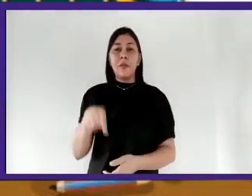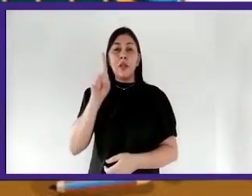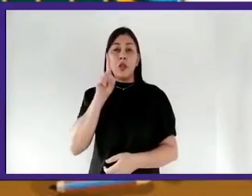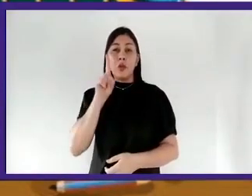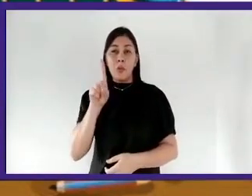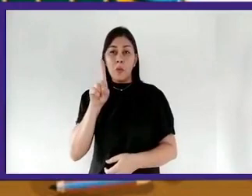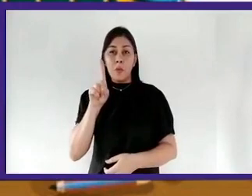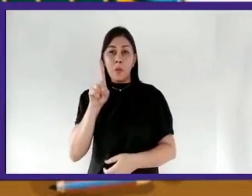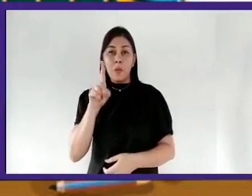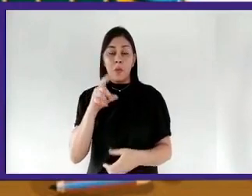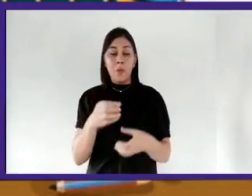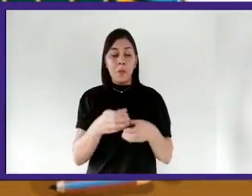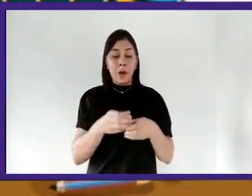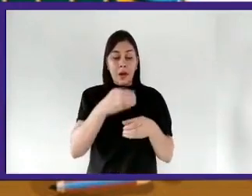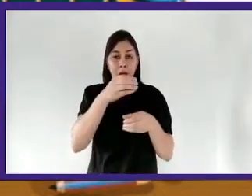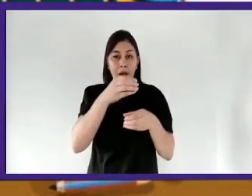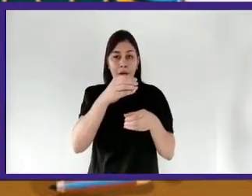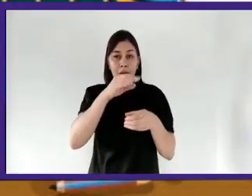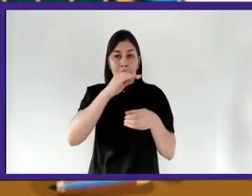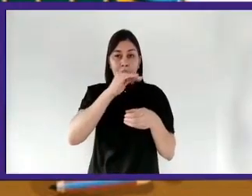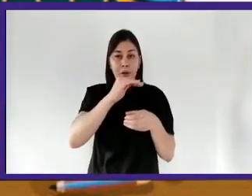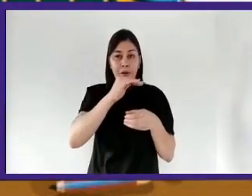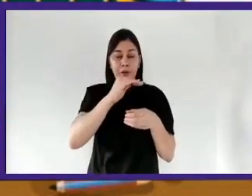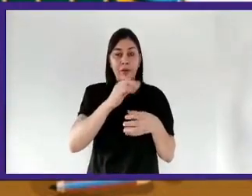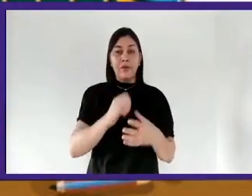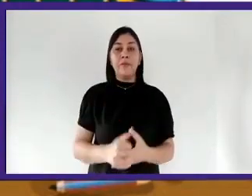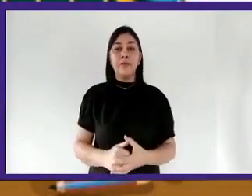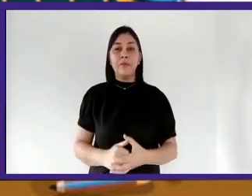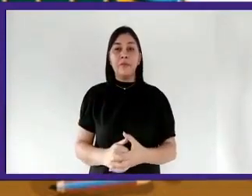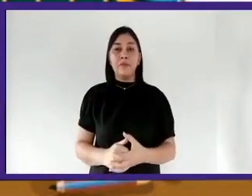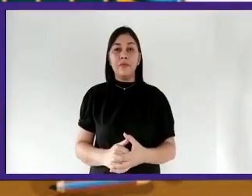uma lata ou uma caixinha